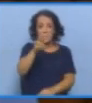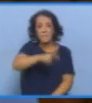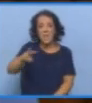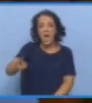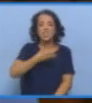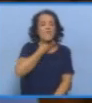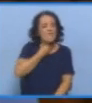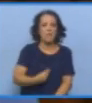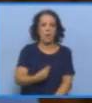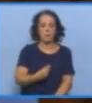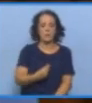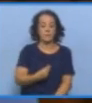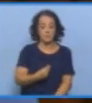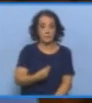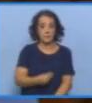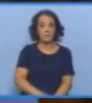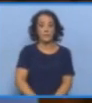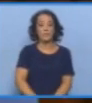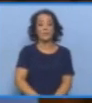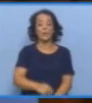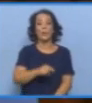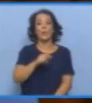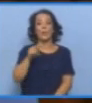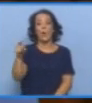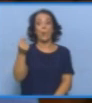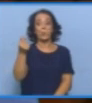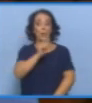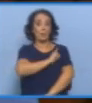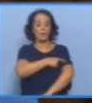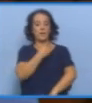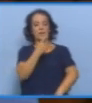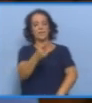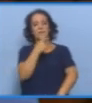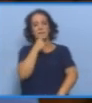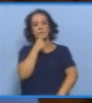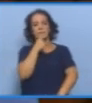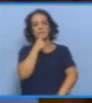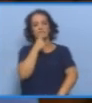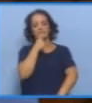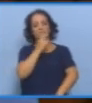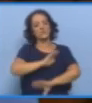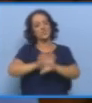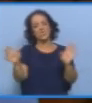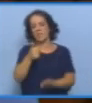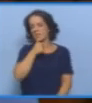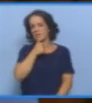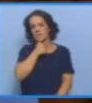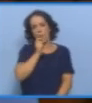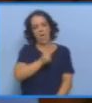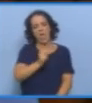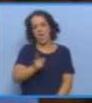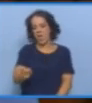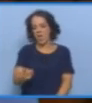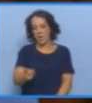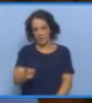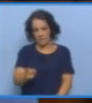foi-lhe dito pelo capital, digamos assim, pelo poder financeiro, isto não há, já está determinado, é assim.